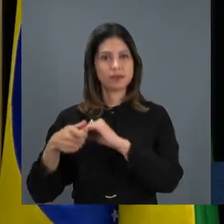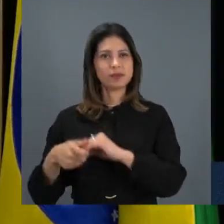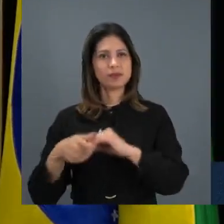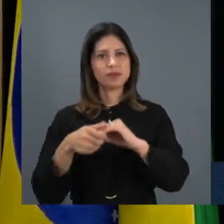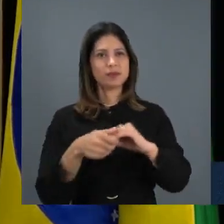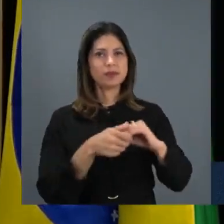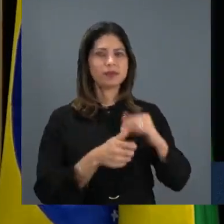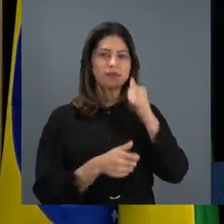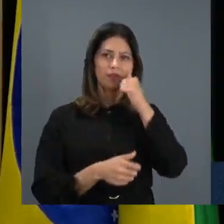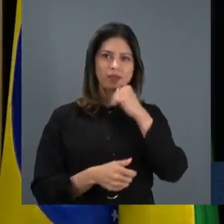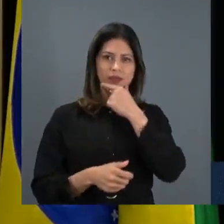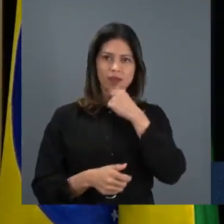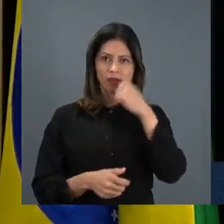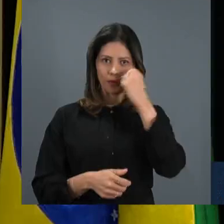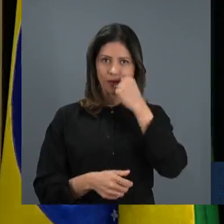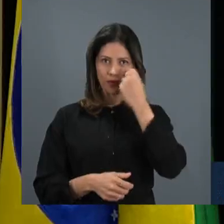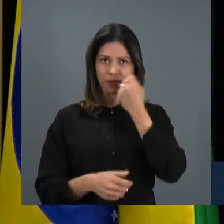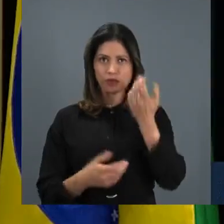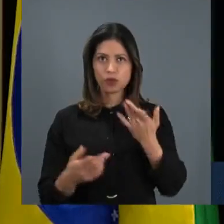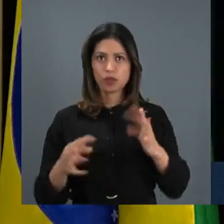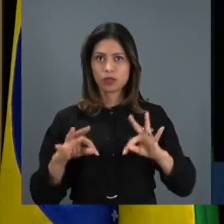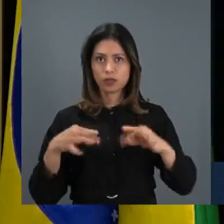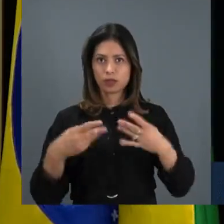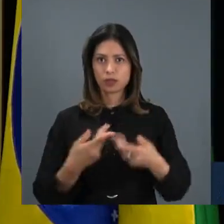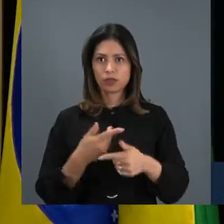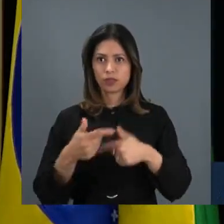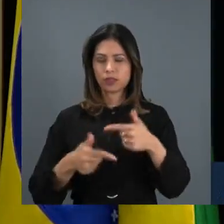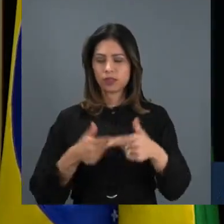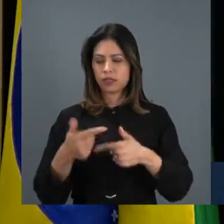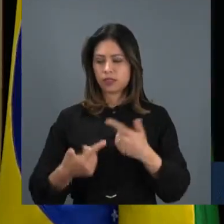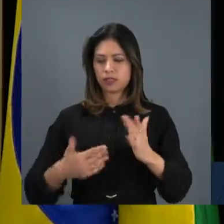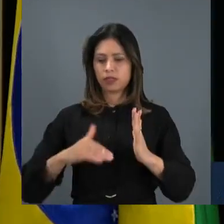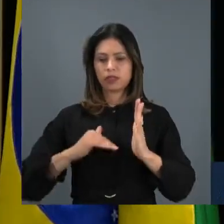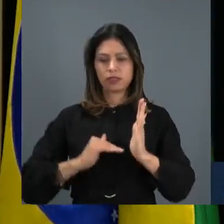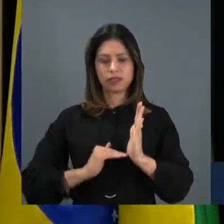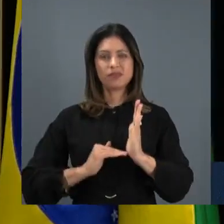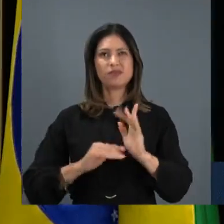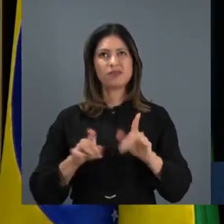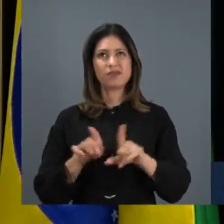senadores, funcionários dessa casa, assessores,